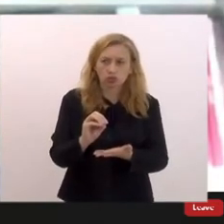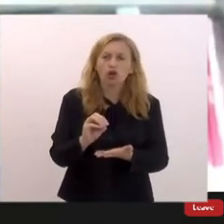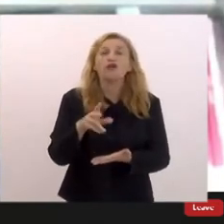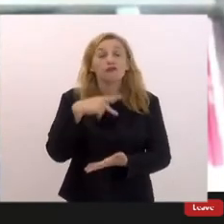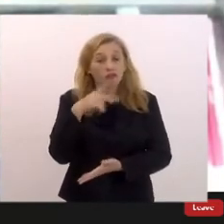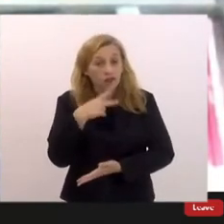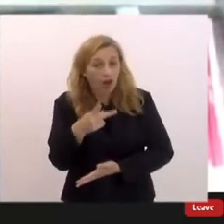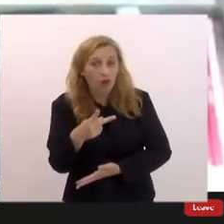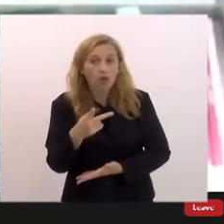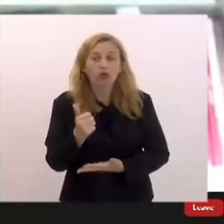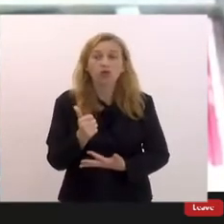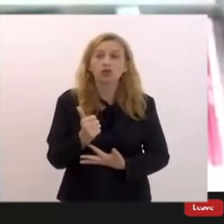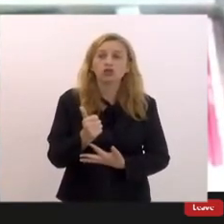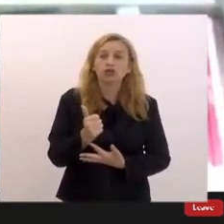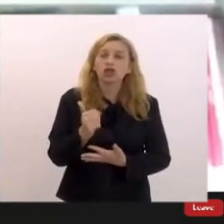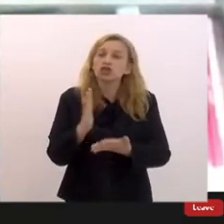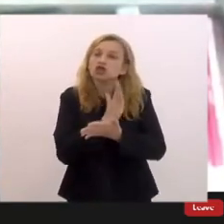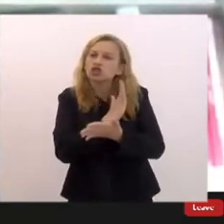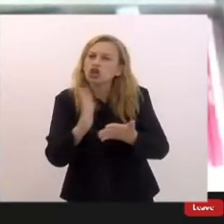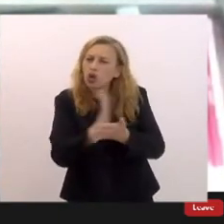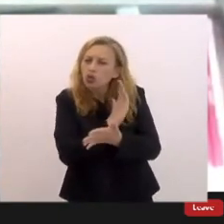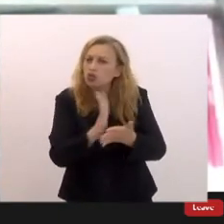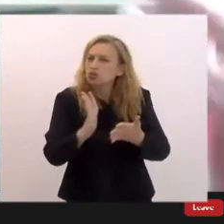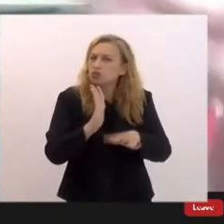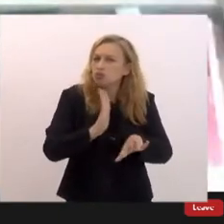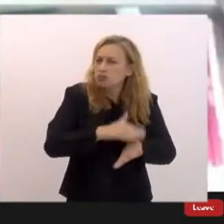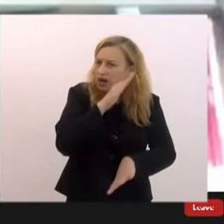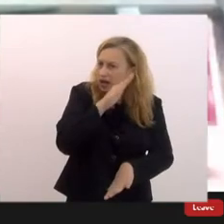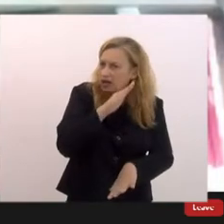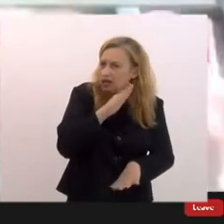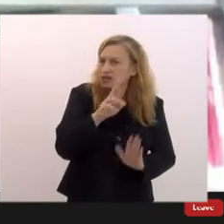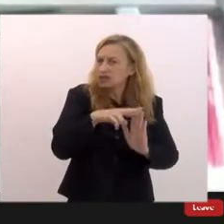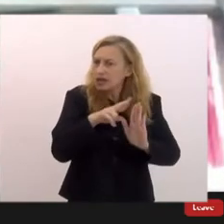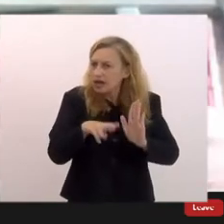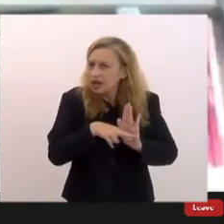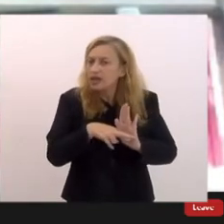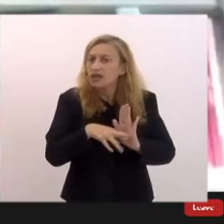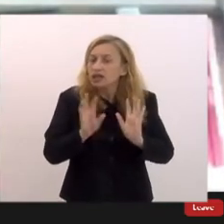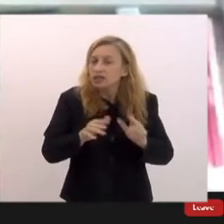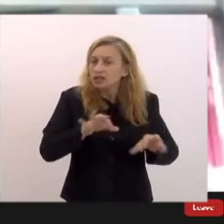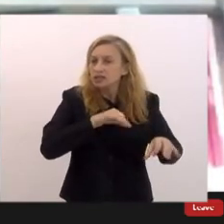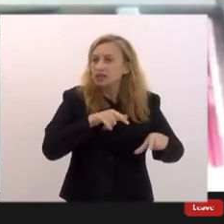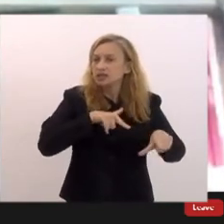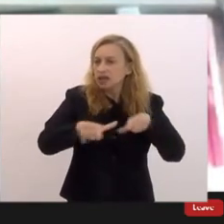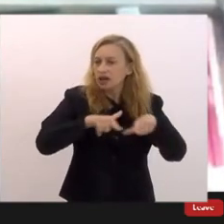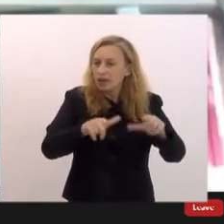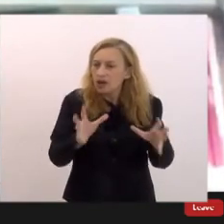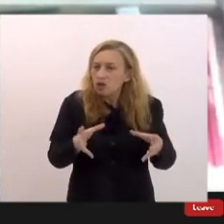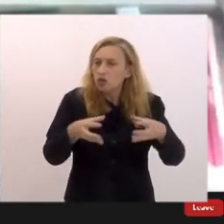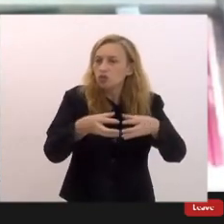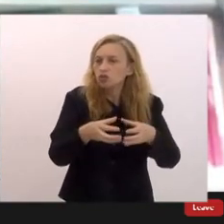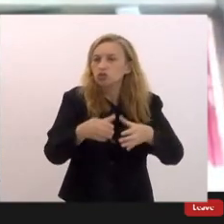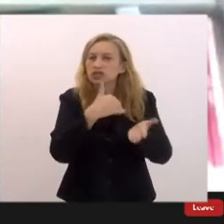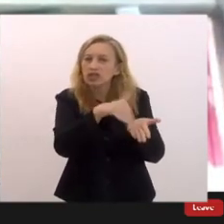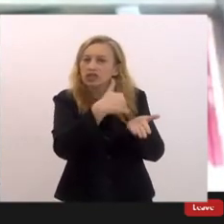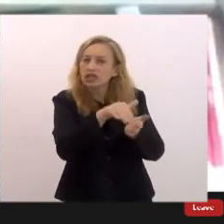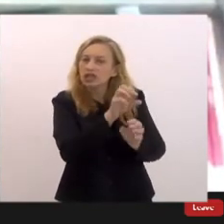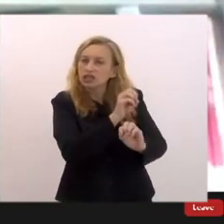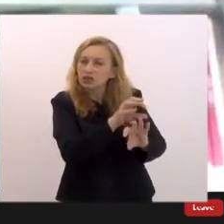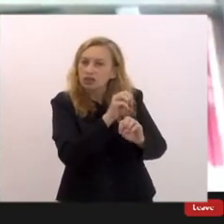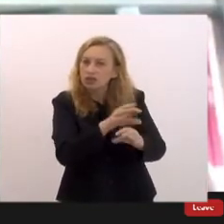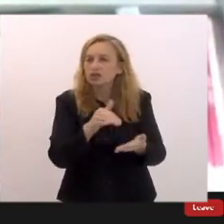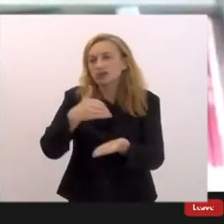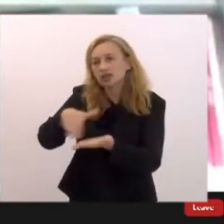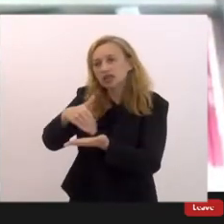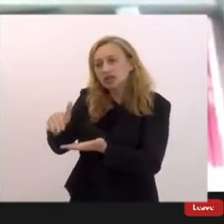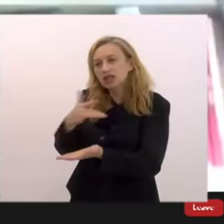falou de alguns mais, não é? E nesse trabalho conjunto com a Secretaria de Educação e a Secretaria